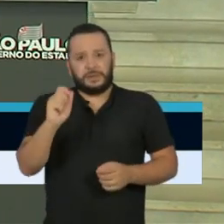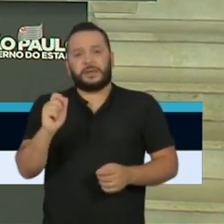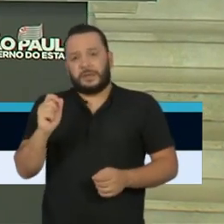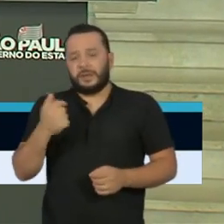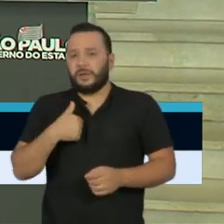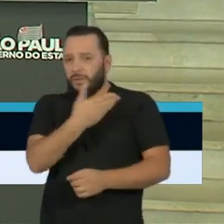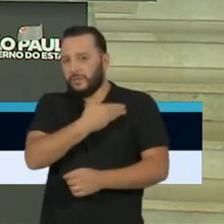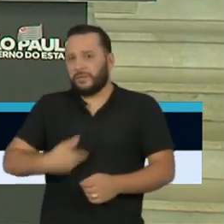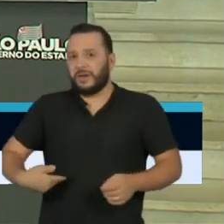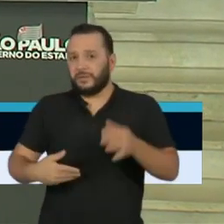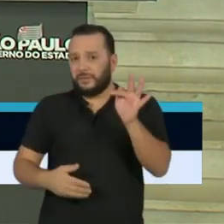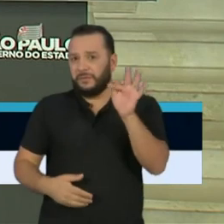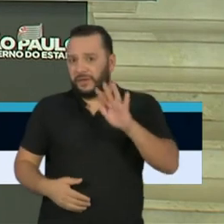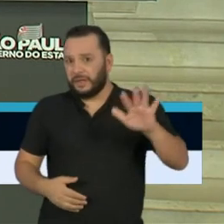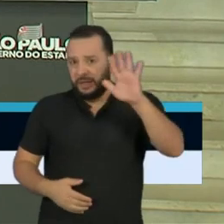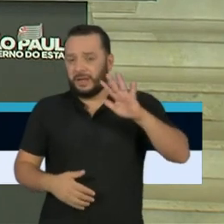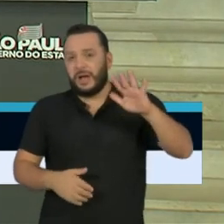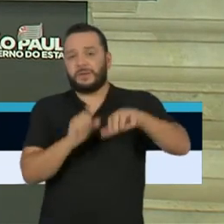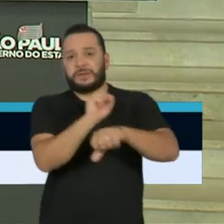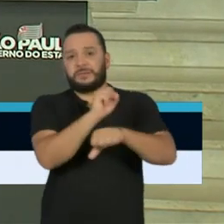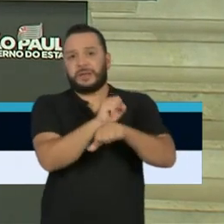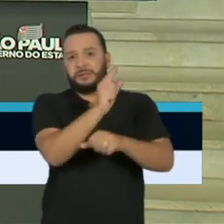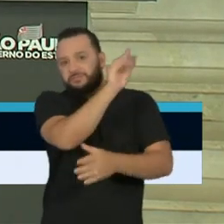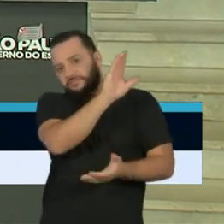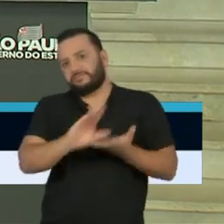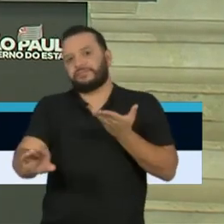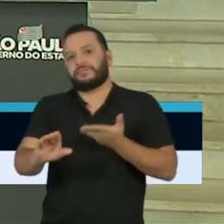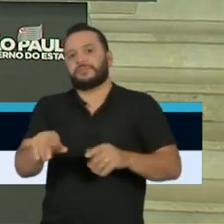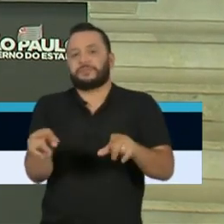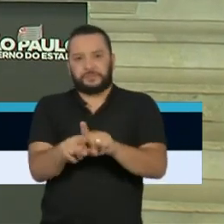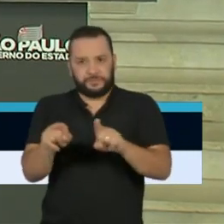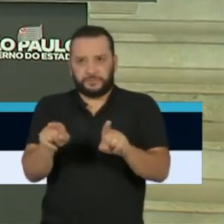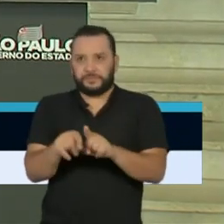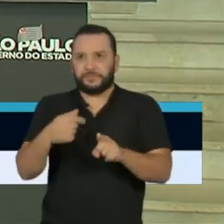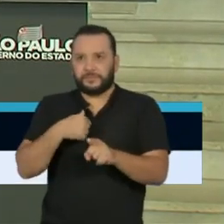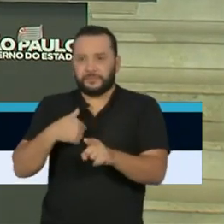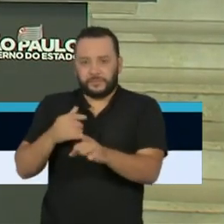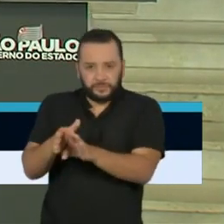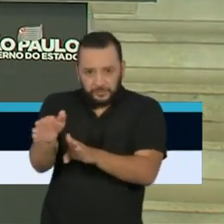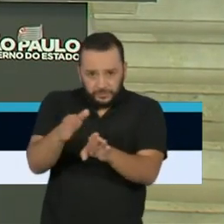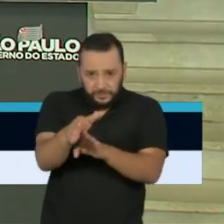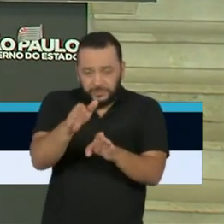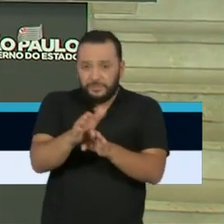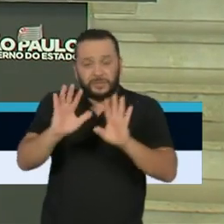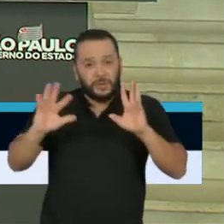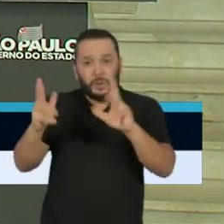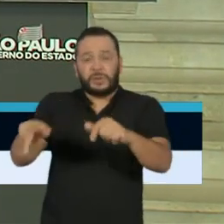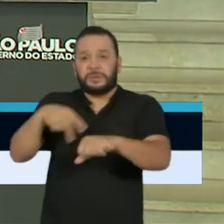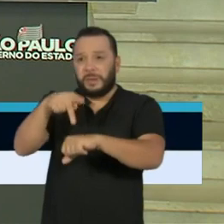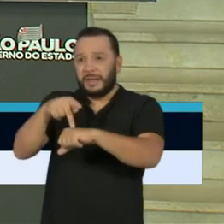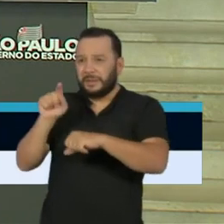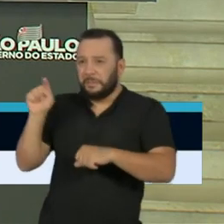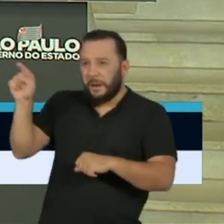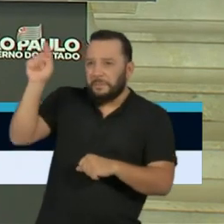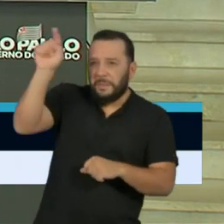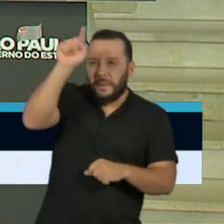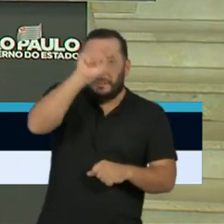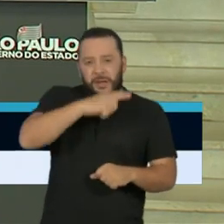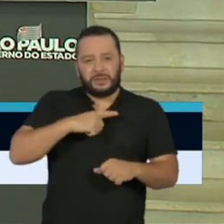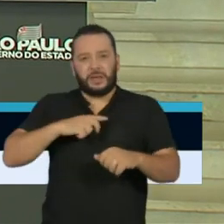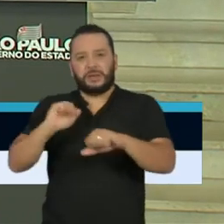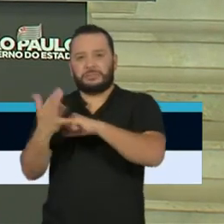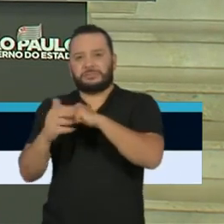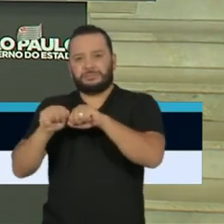recurso do governo federal, e eu fecho isso lembrando que a consultoria nos mapeou agora todos os países que estão passando pela